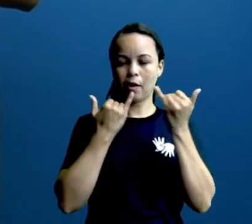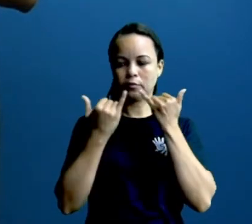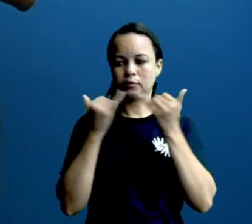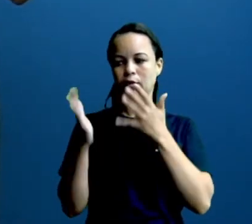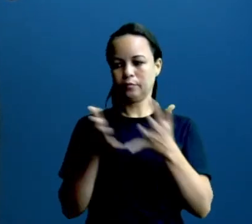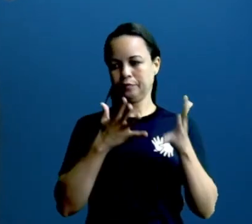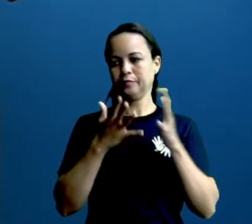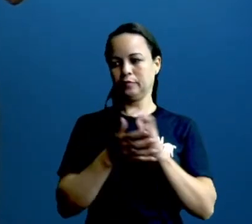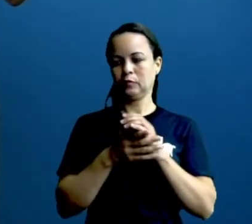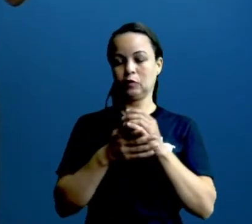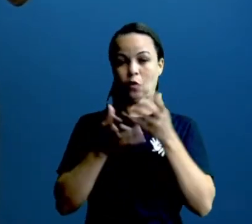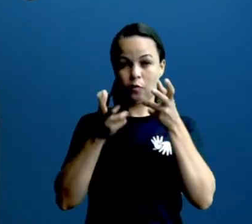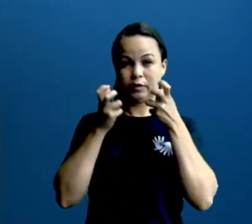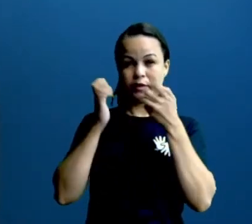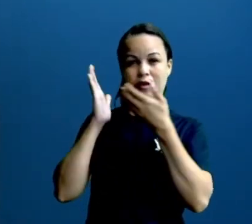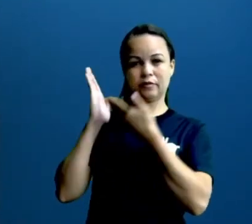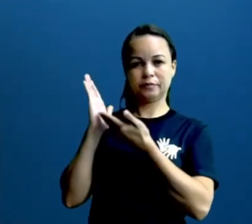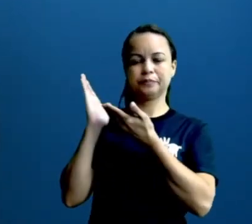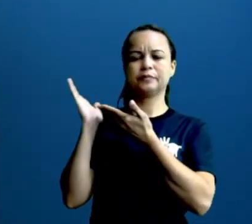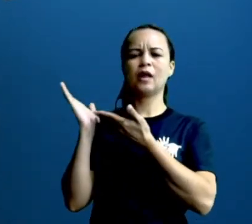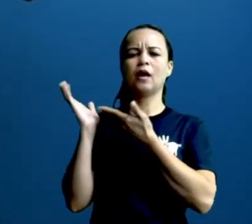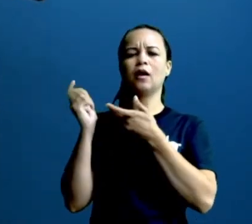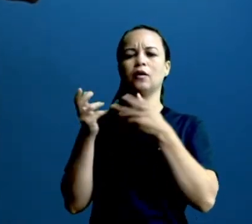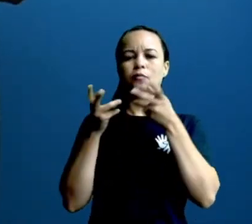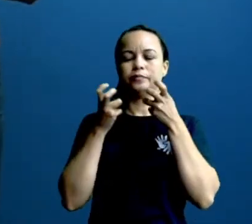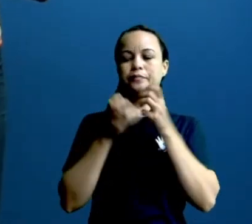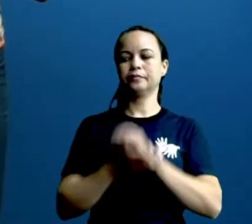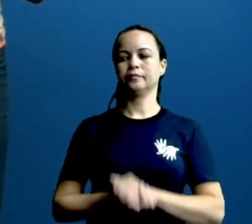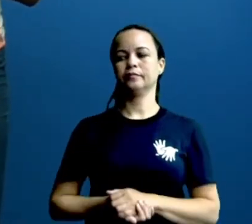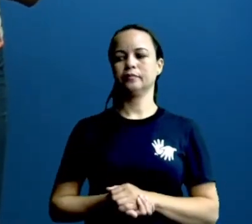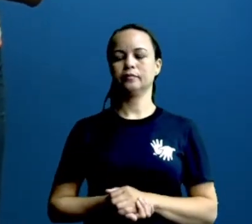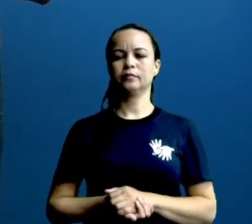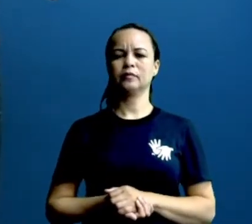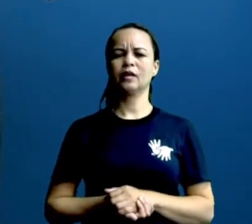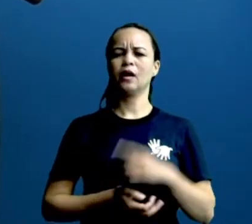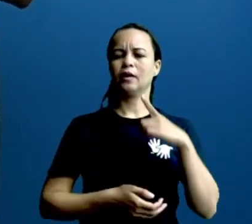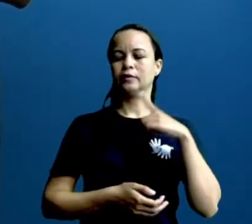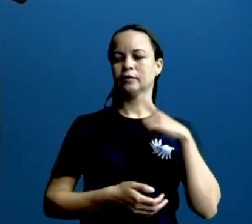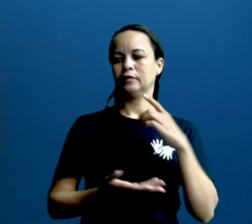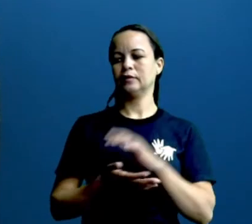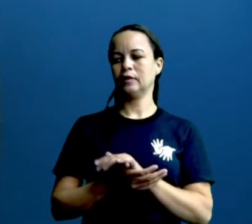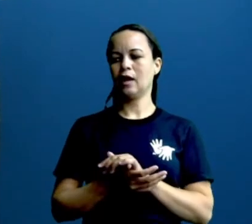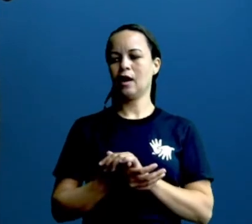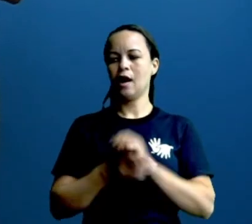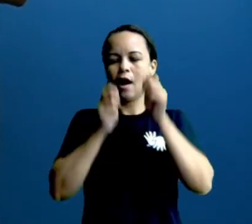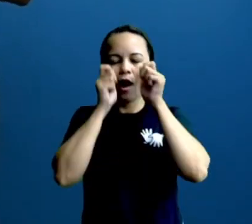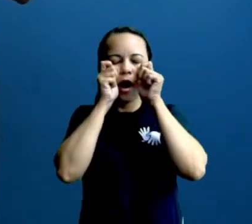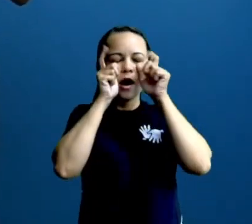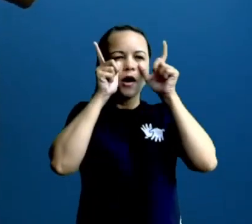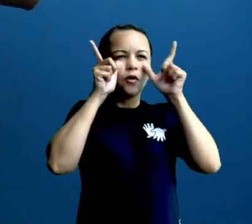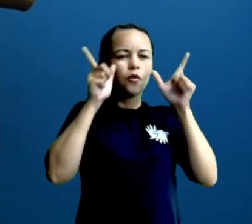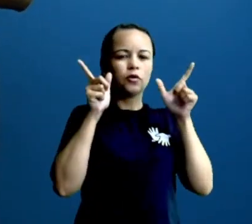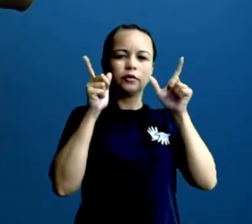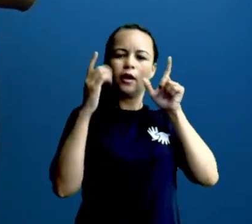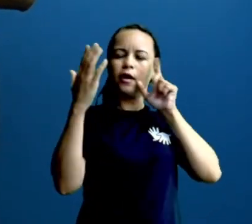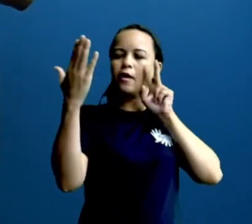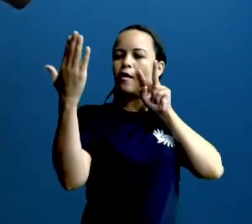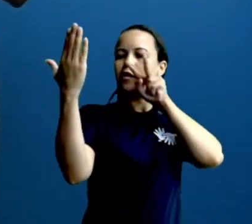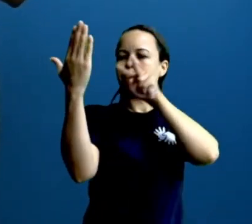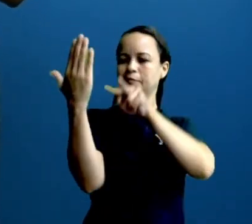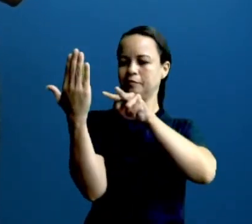aí nesse pedacinho aqui. Então, vê só. A gente tem, acordei e me olhei no